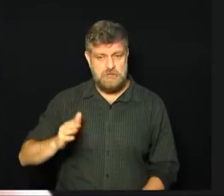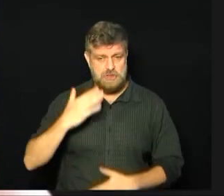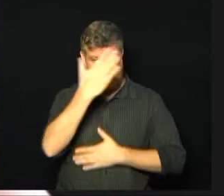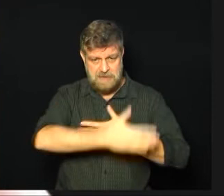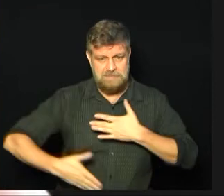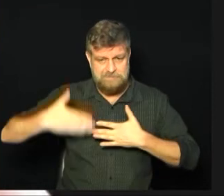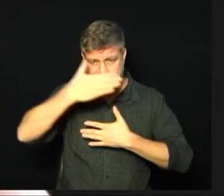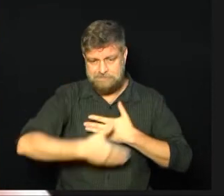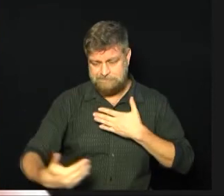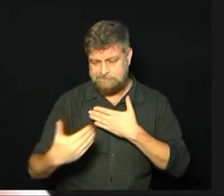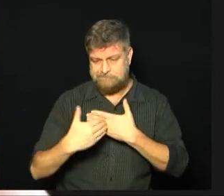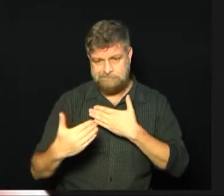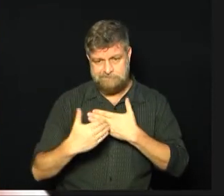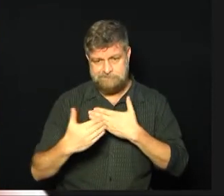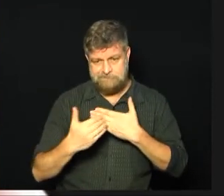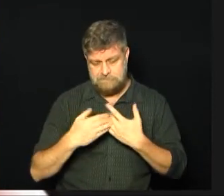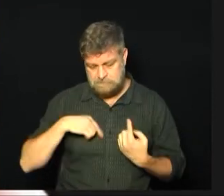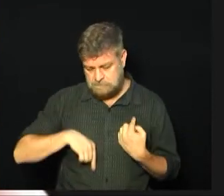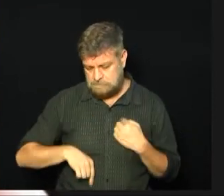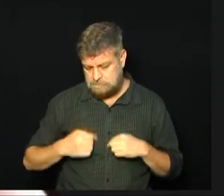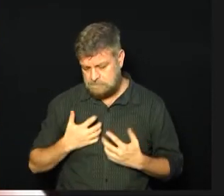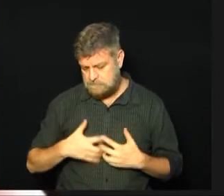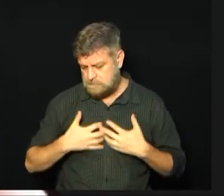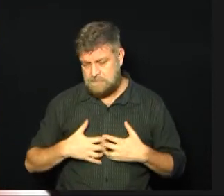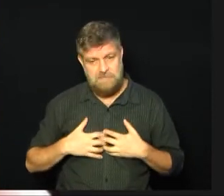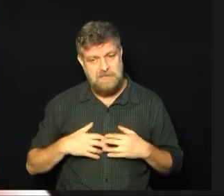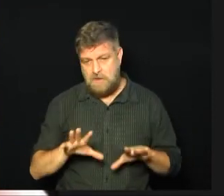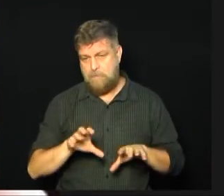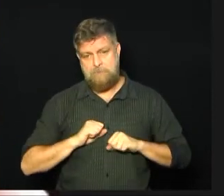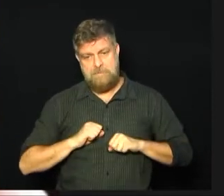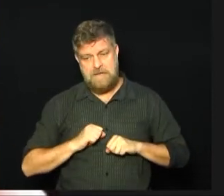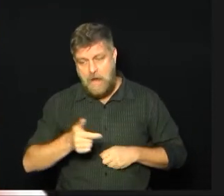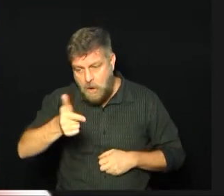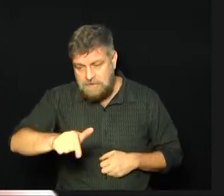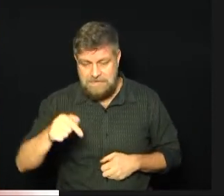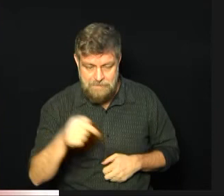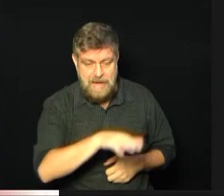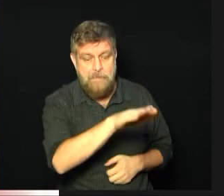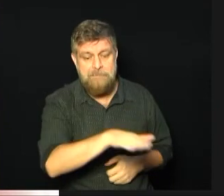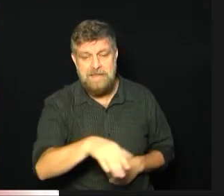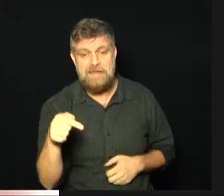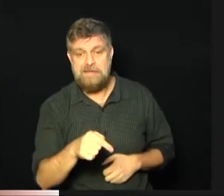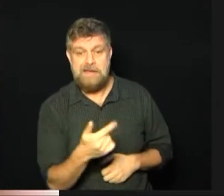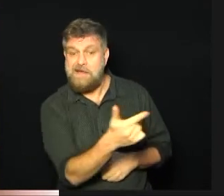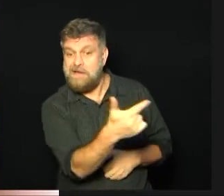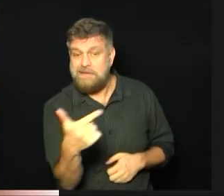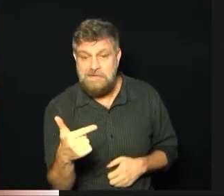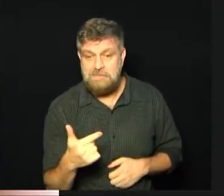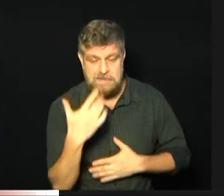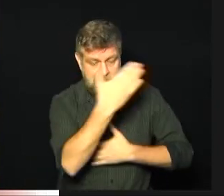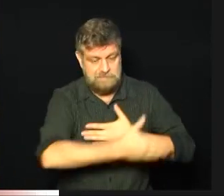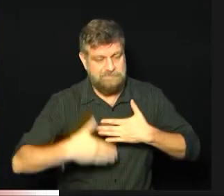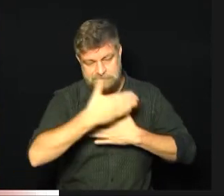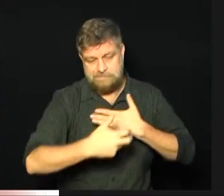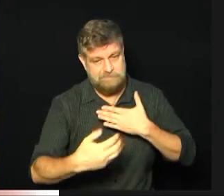anticorpo contra esses vírus e acabam não desenvolvendo mais a infecção. As crianças pequenas não, diferentemente, elas ainda não